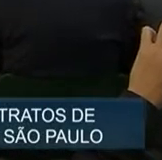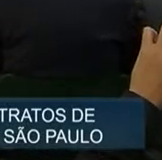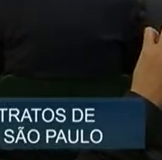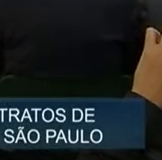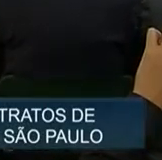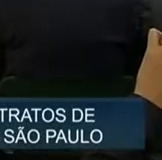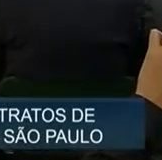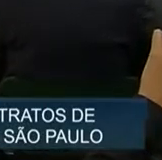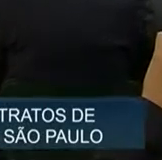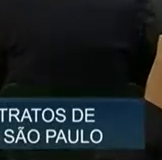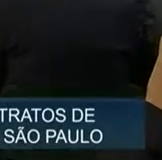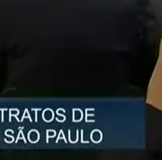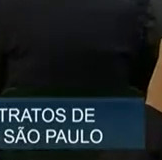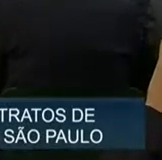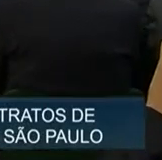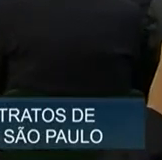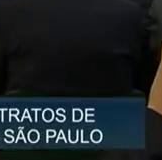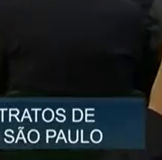e